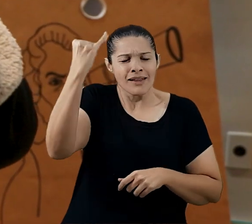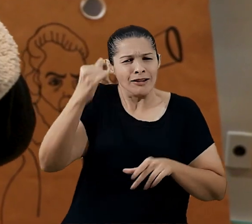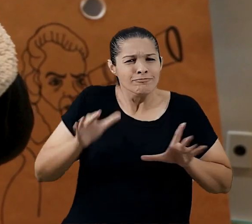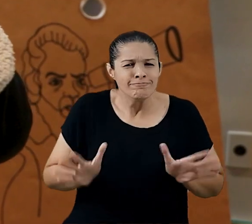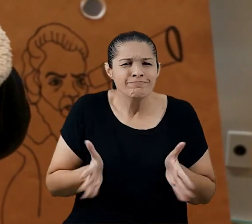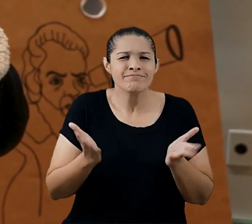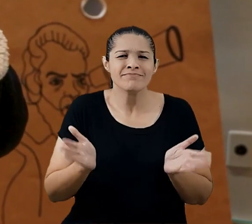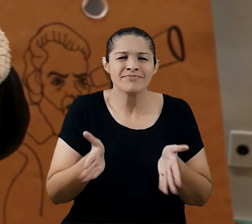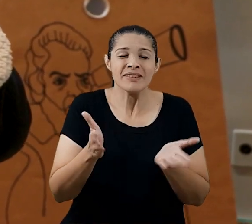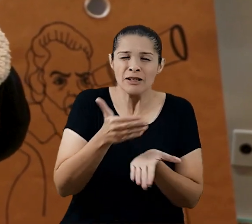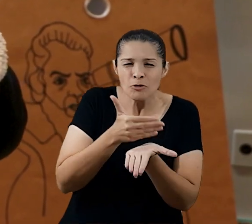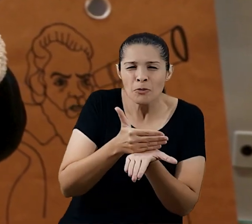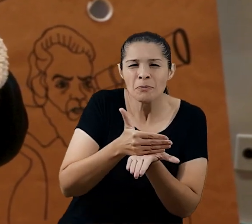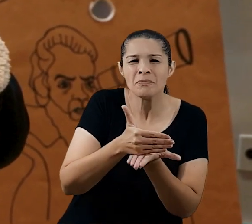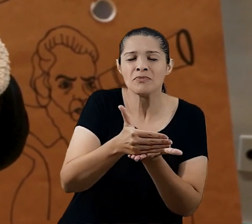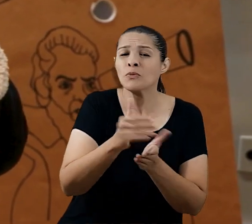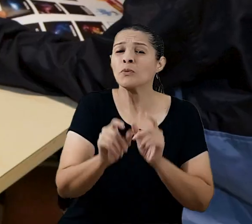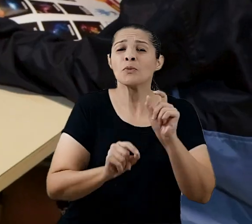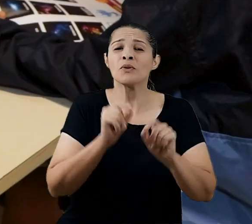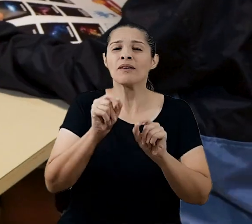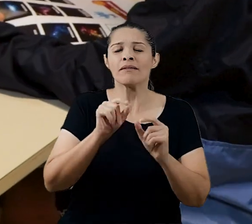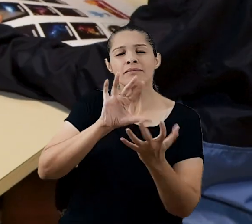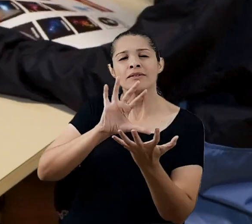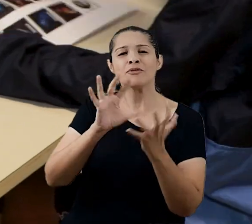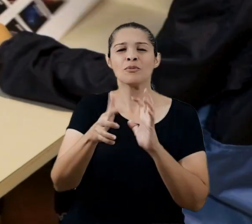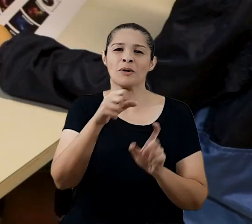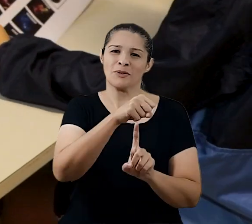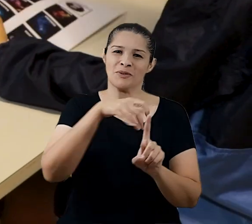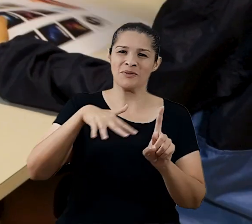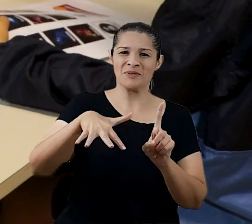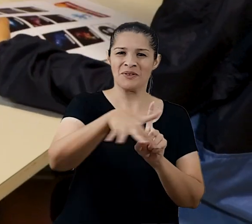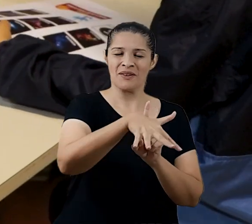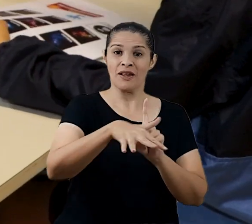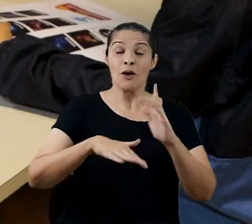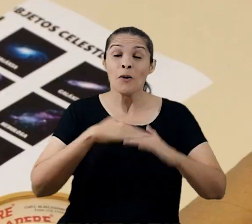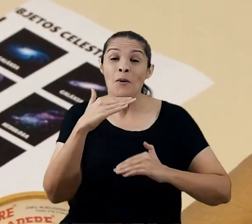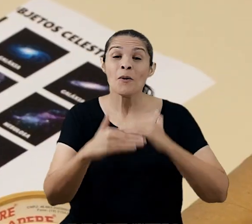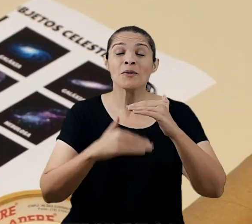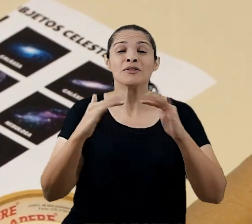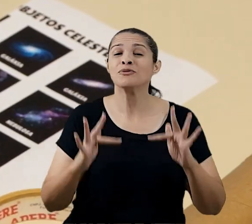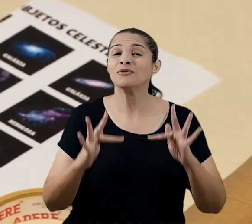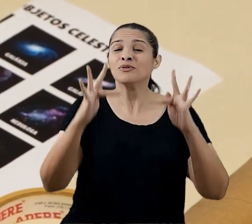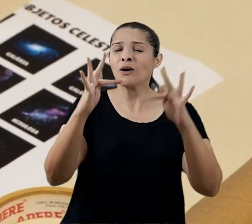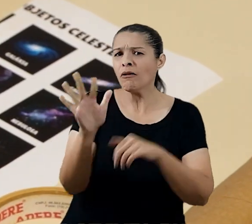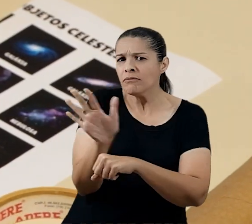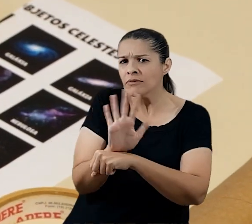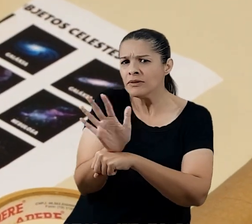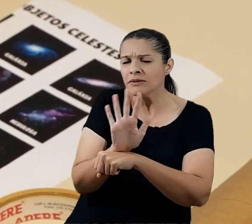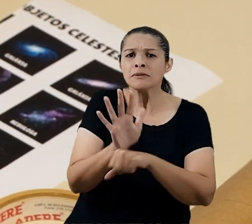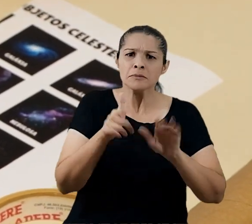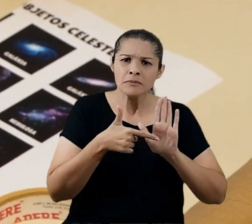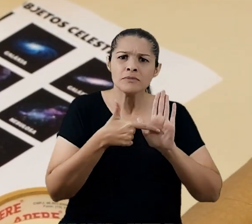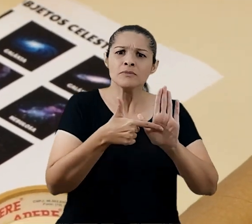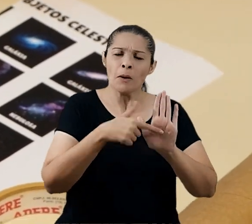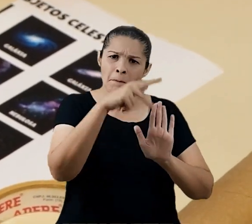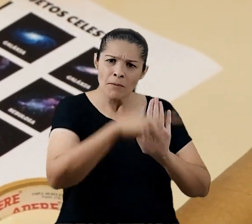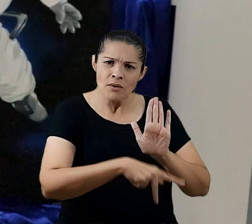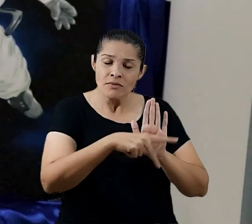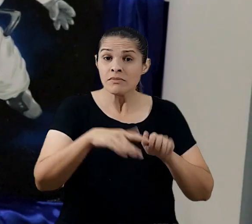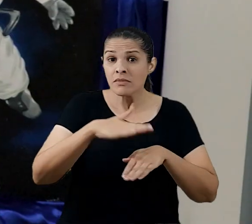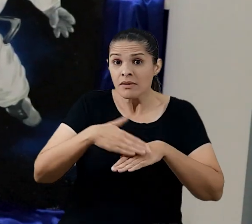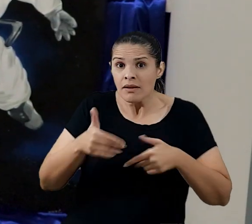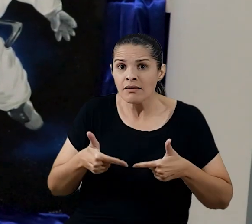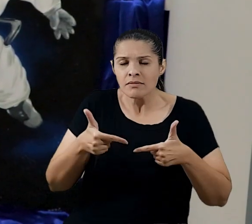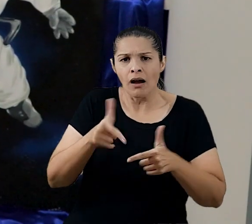iniciativas capazes de transformar nossa sociedade. Esse é o Construindo Futuros, uma série que apresenta projetos e ações que impulsionam a mudança